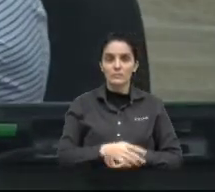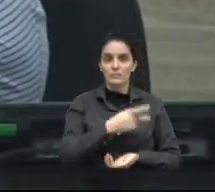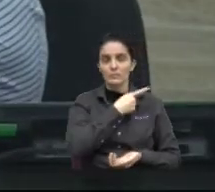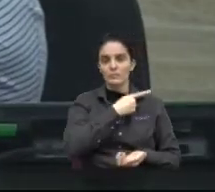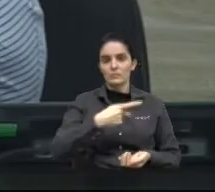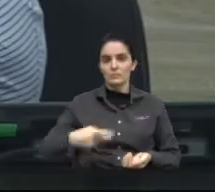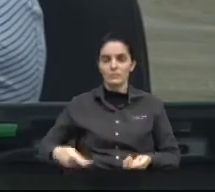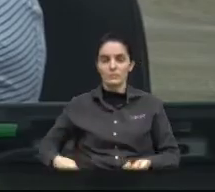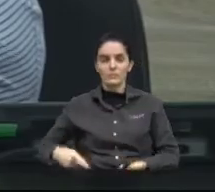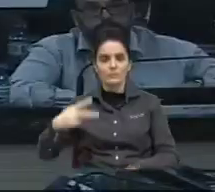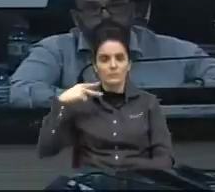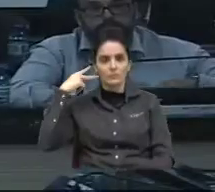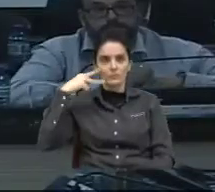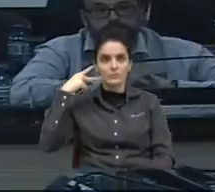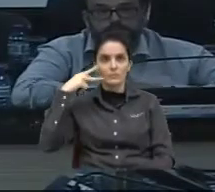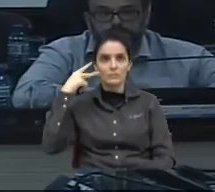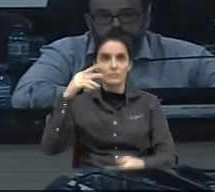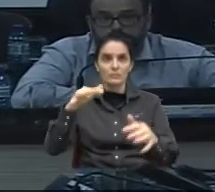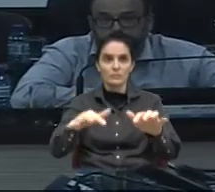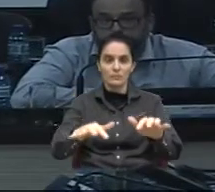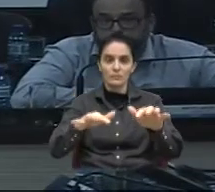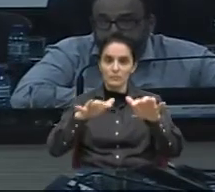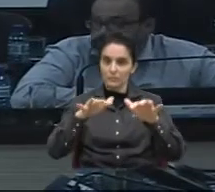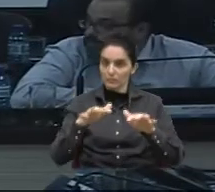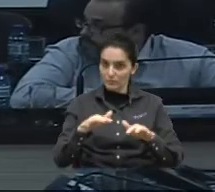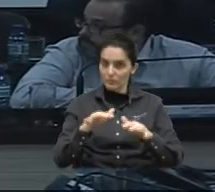colegas está presente